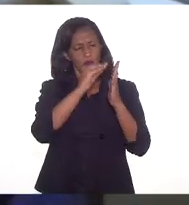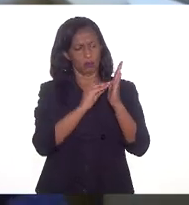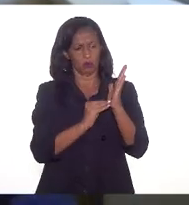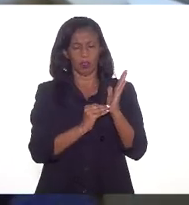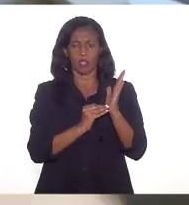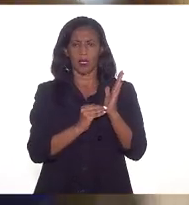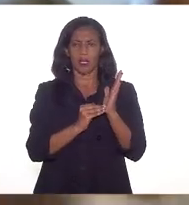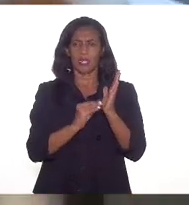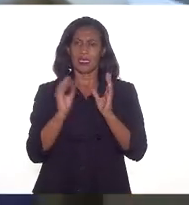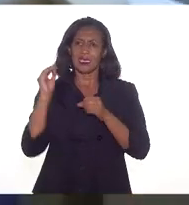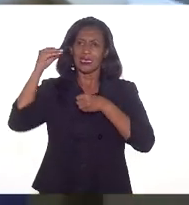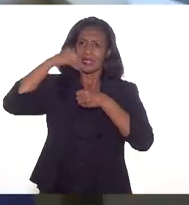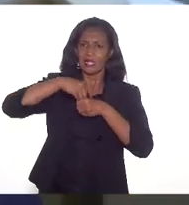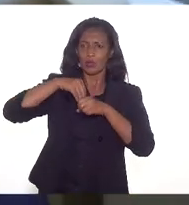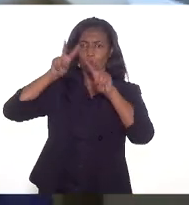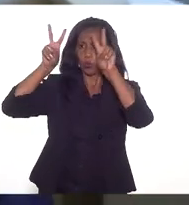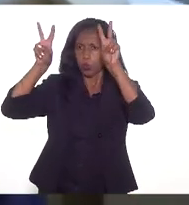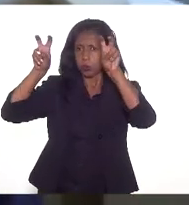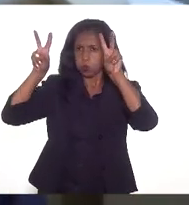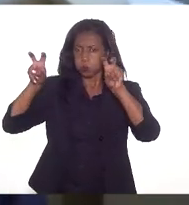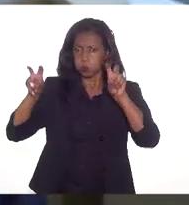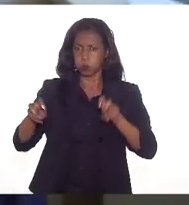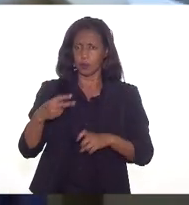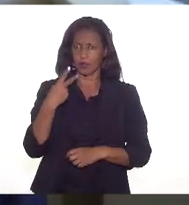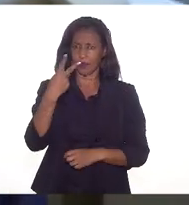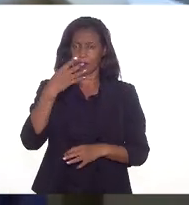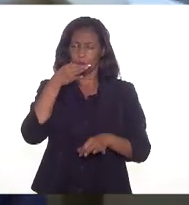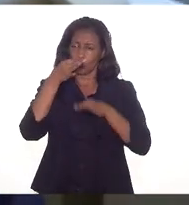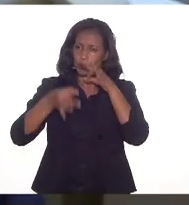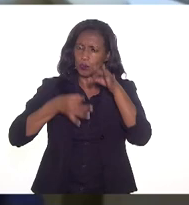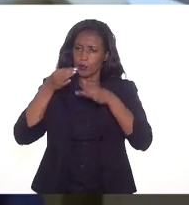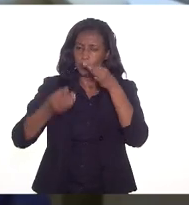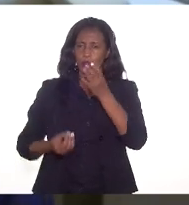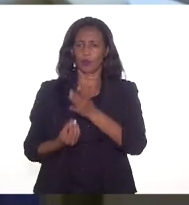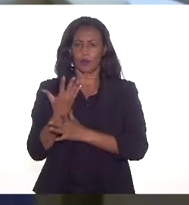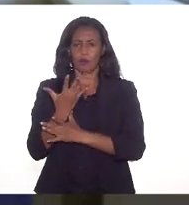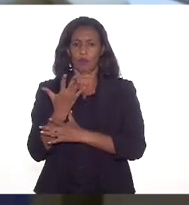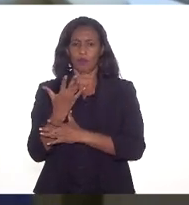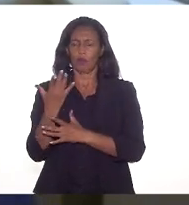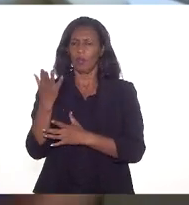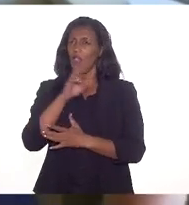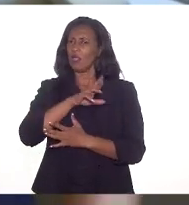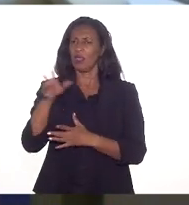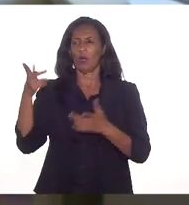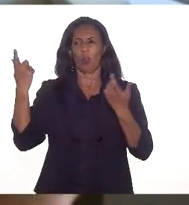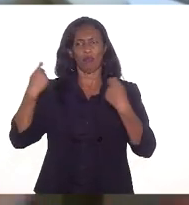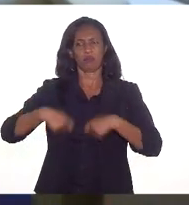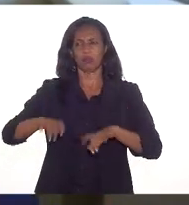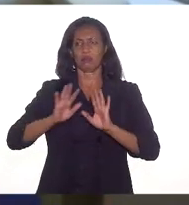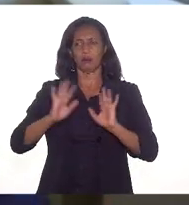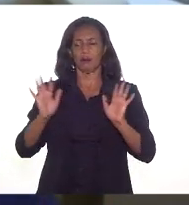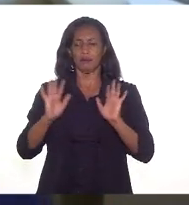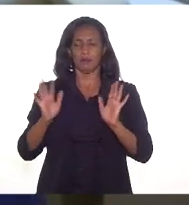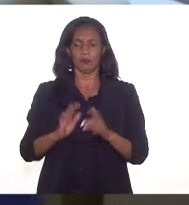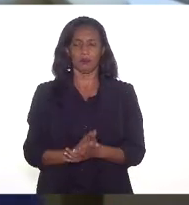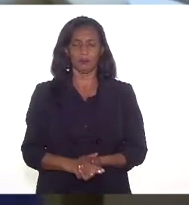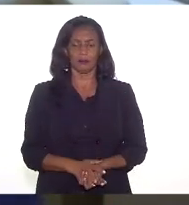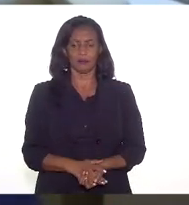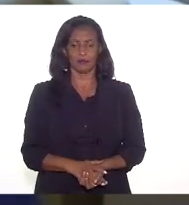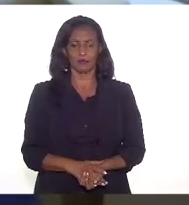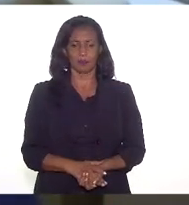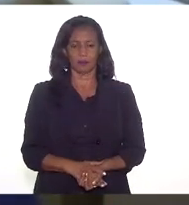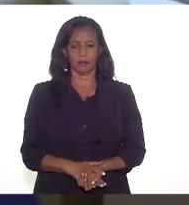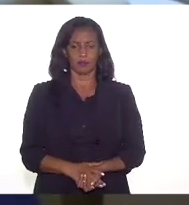hipóteses, dessas duas questões novas que surgiram. Obrigado, presidente. Então, não é necessário votar os dois votos.